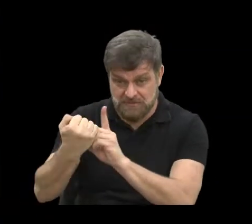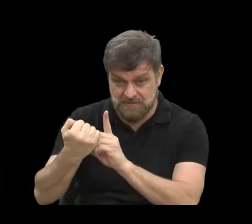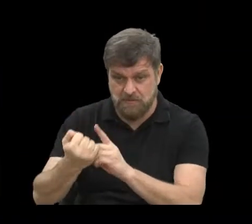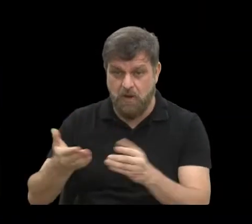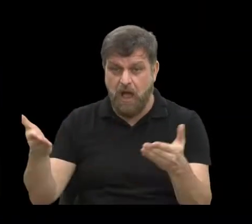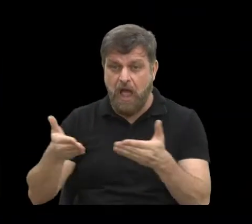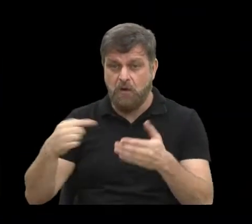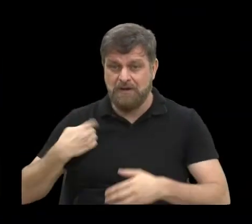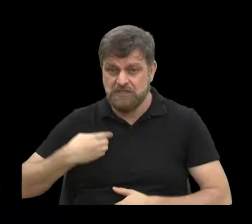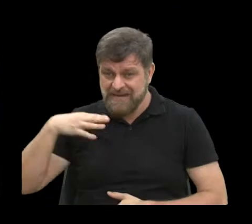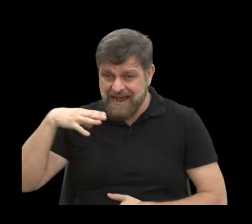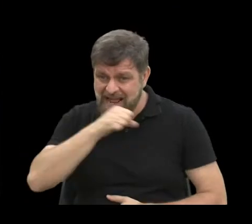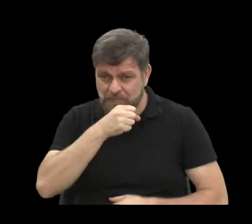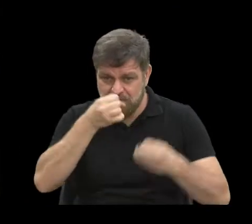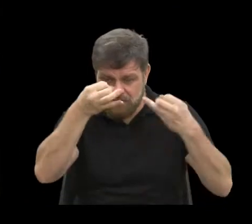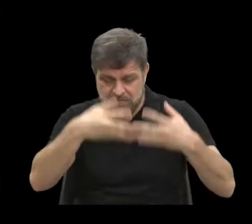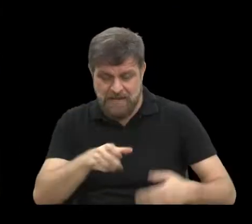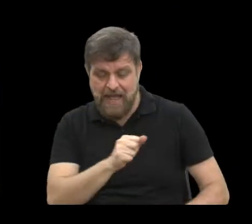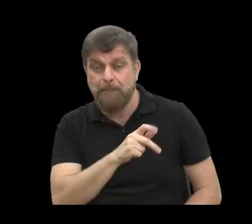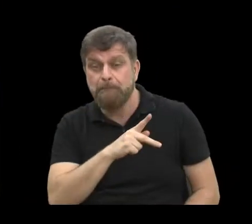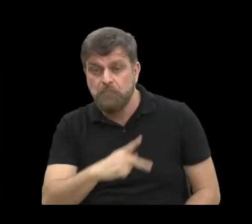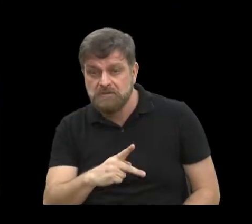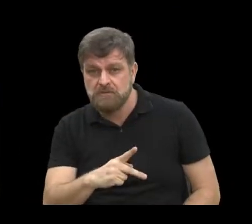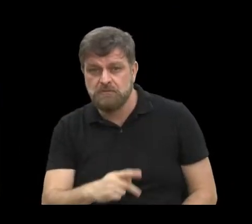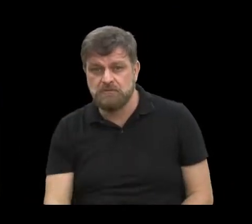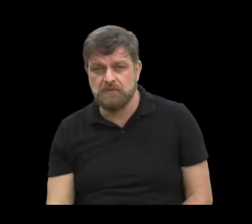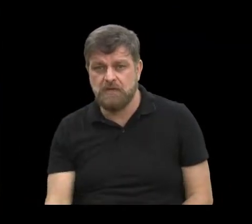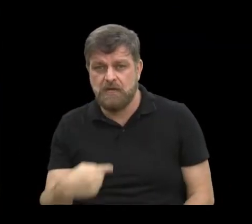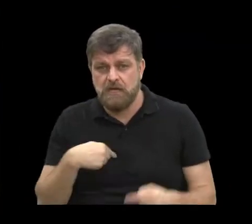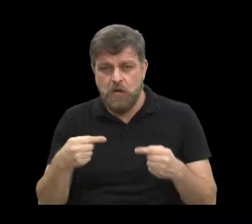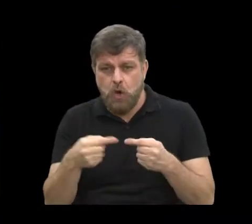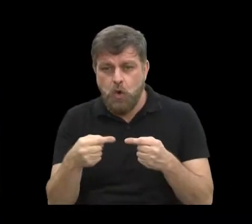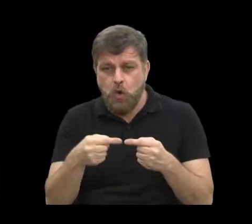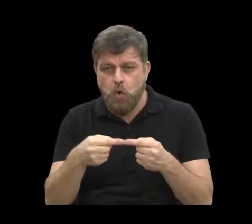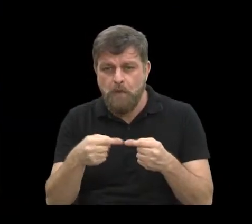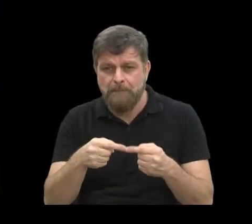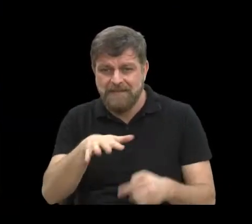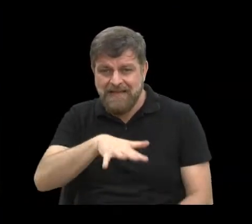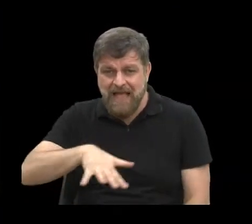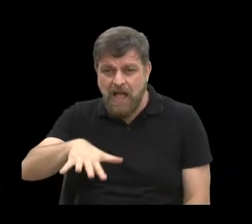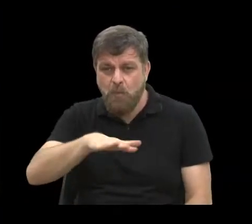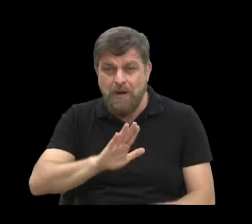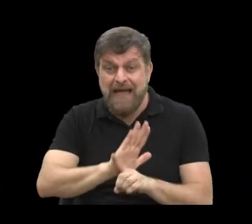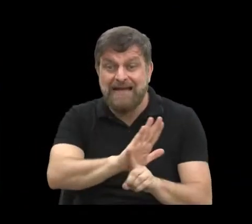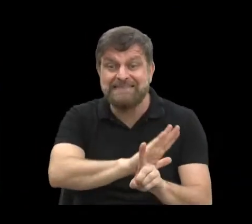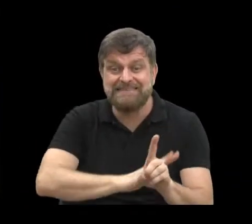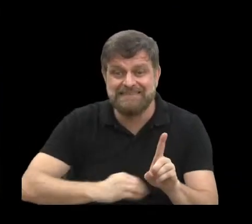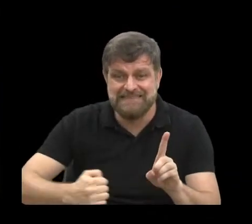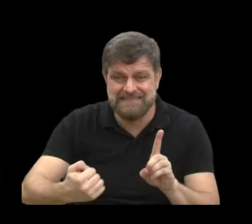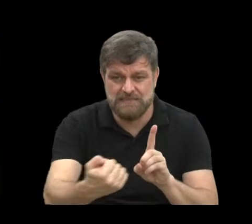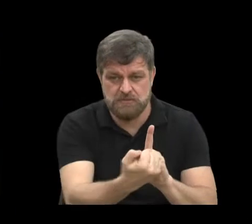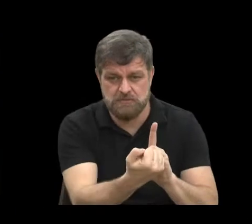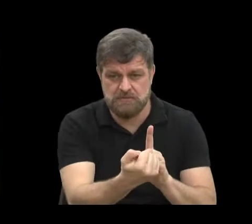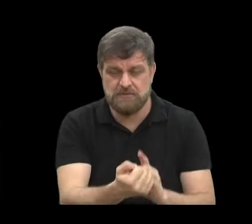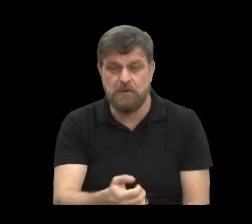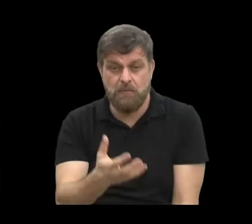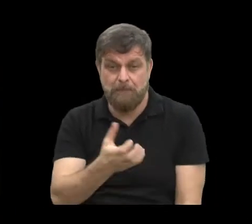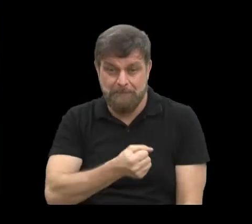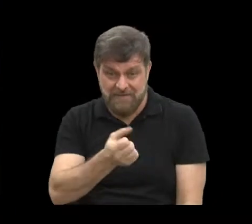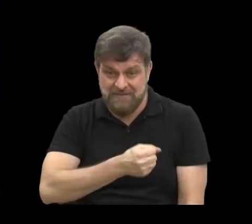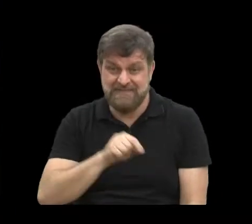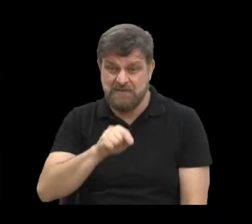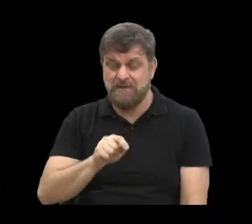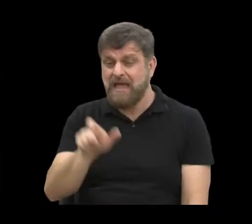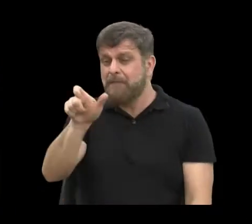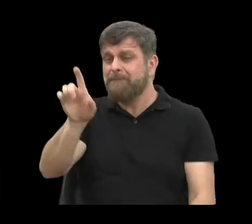gente vai falar rapidinho de aposentadoria, que está dentro da caixinha da Previdência Social. Então, o que é a aposentadoria da